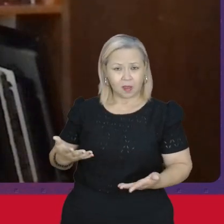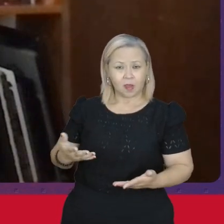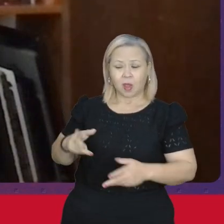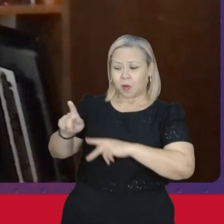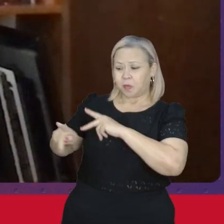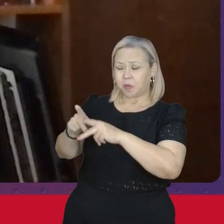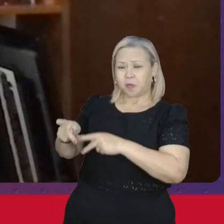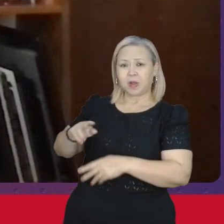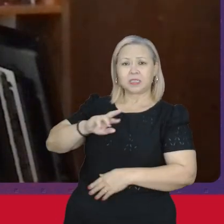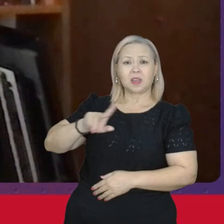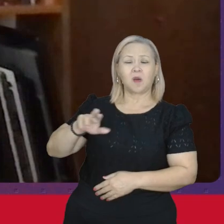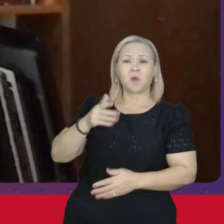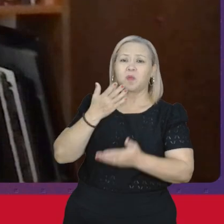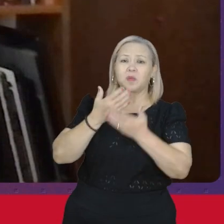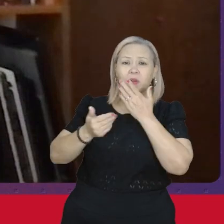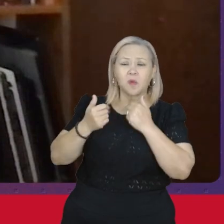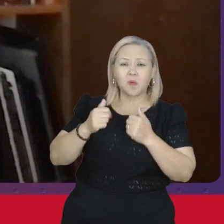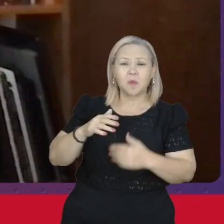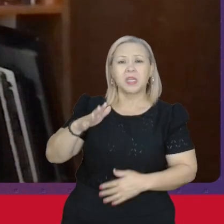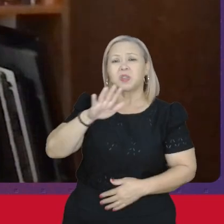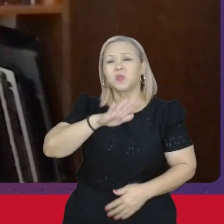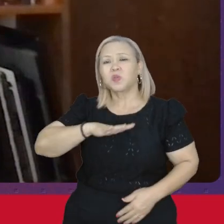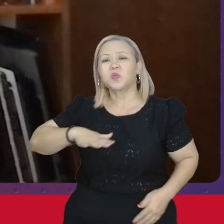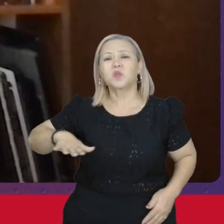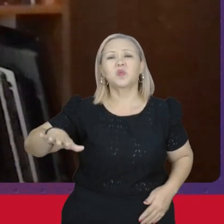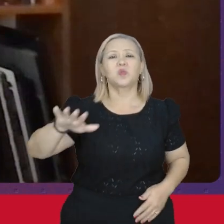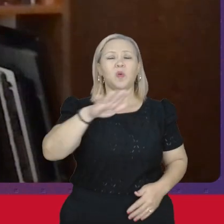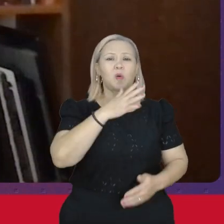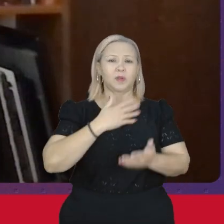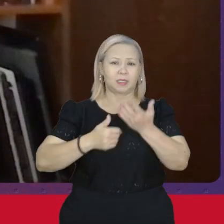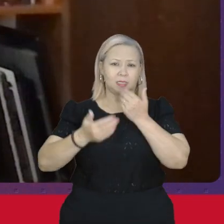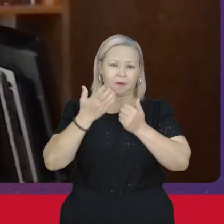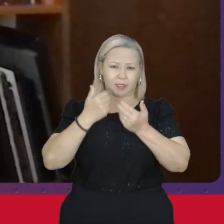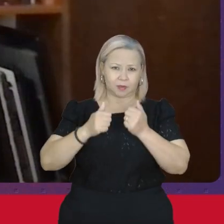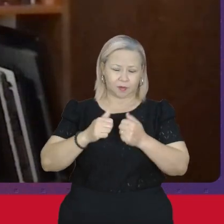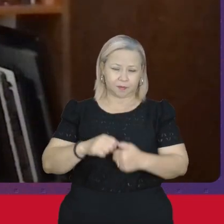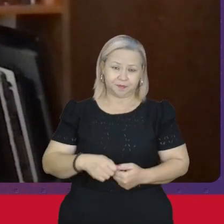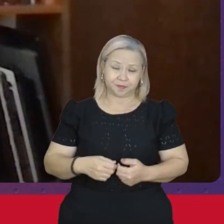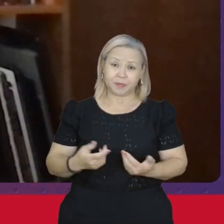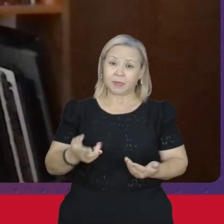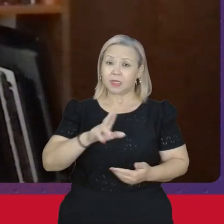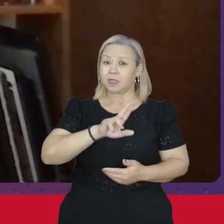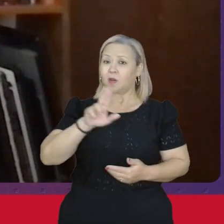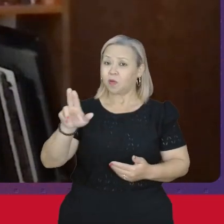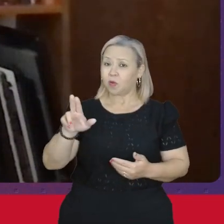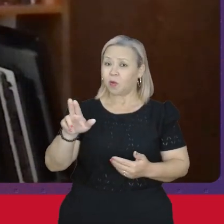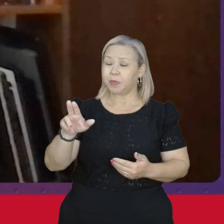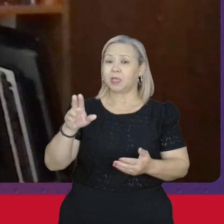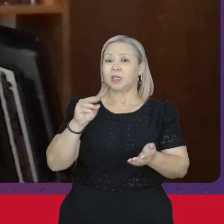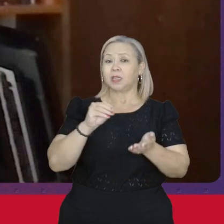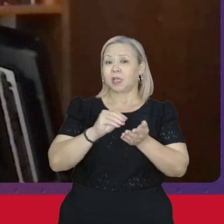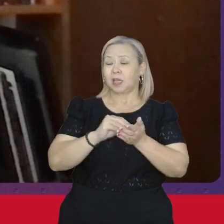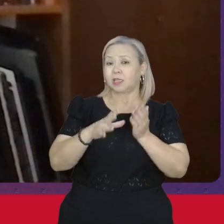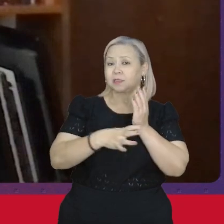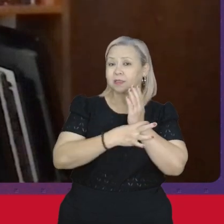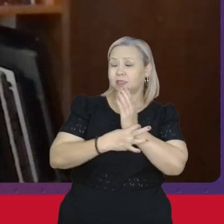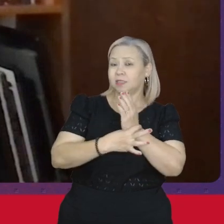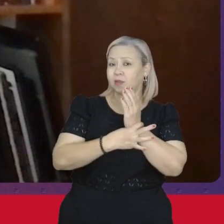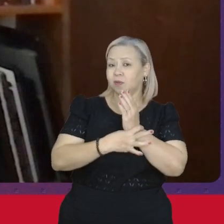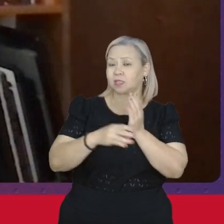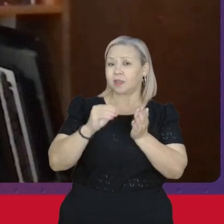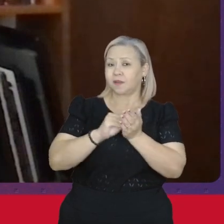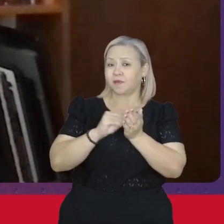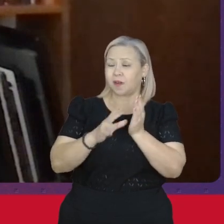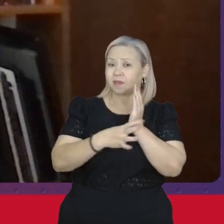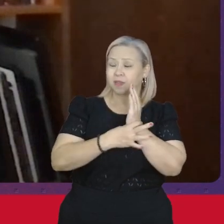refeições, como mesmo as crianças não estão comendo, o que a gente chama de insegurança alimentar moderada, que é quando os